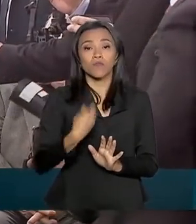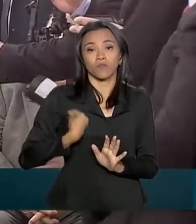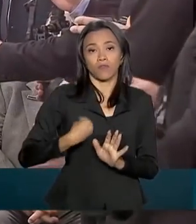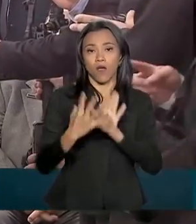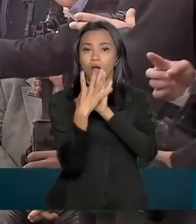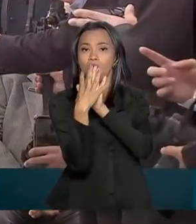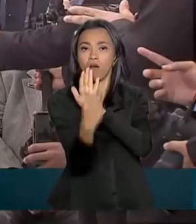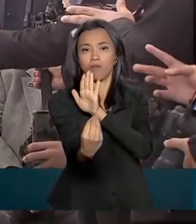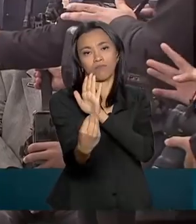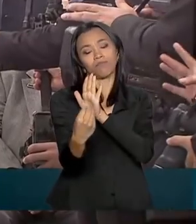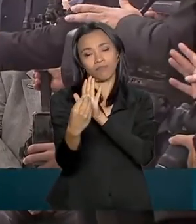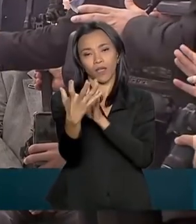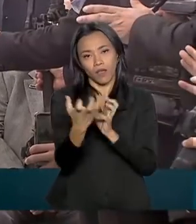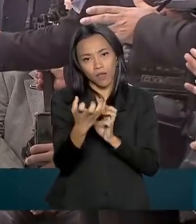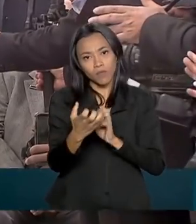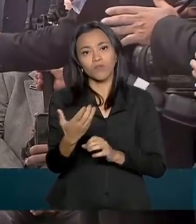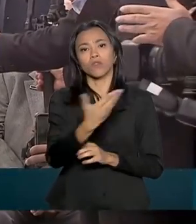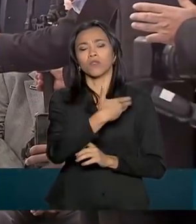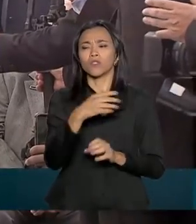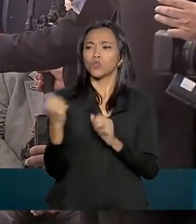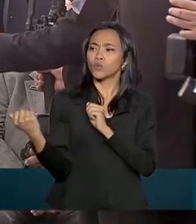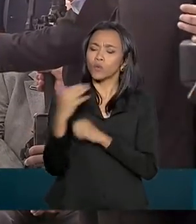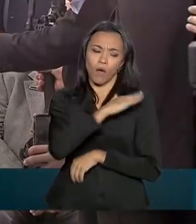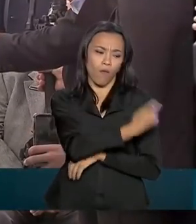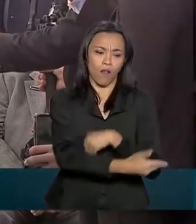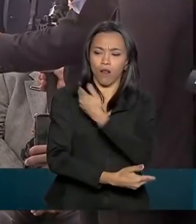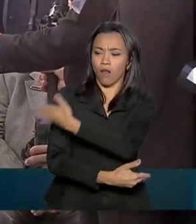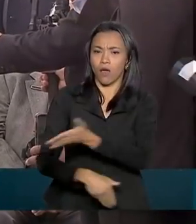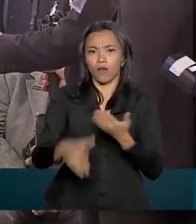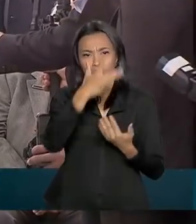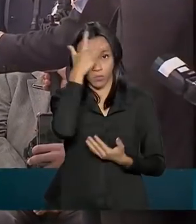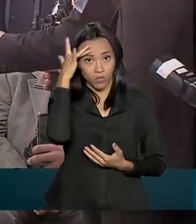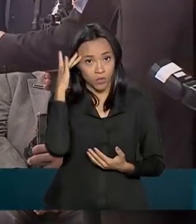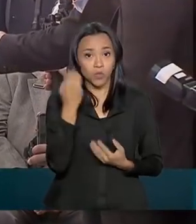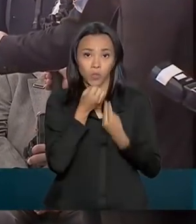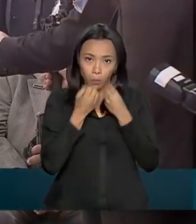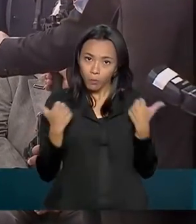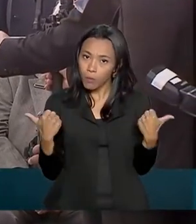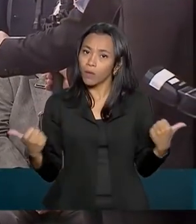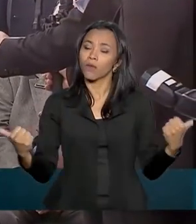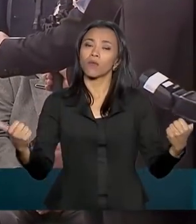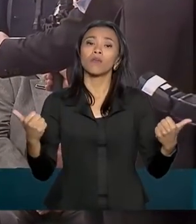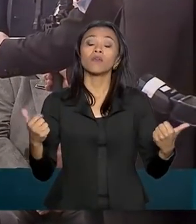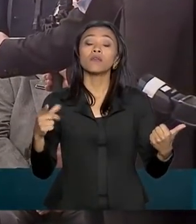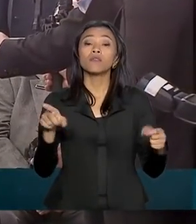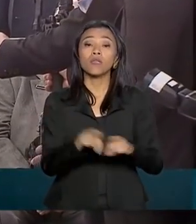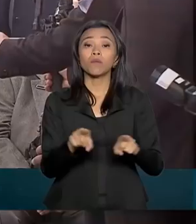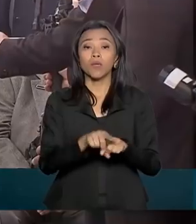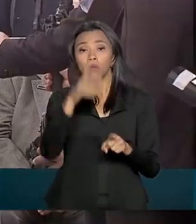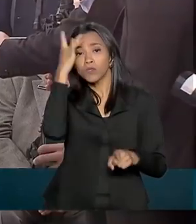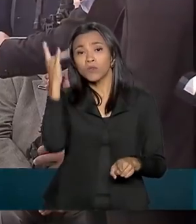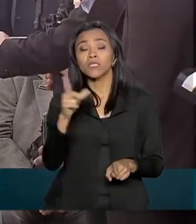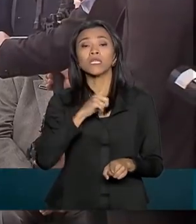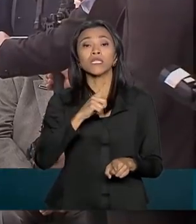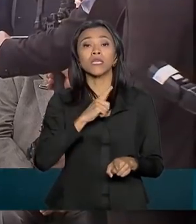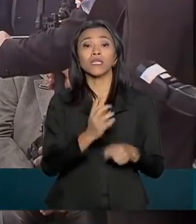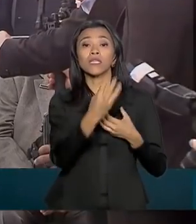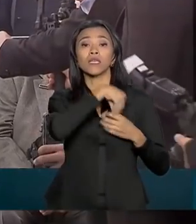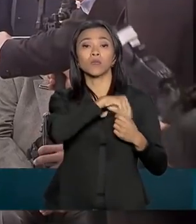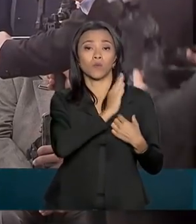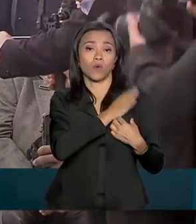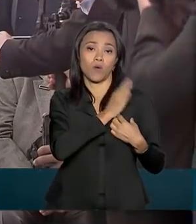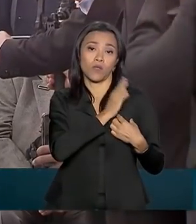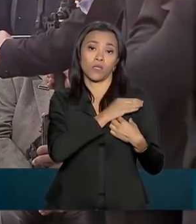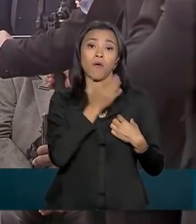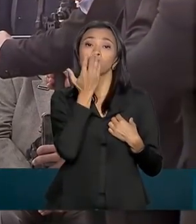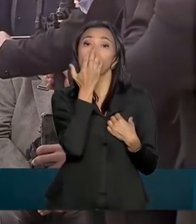e ao lado de pessoas de bem e patriotas que terá na alma as cores verde amarela